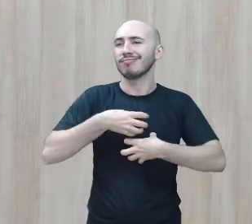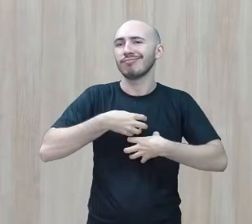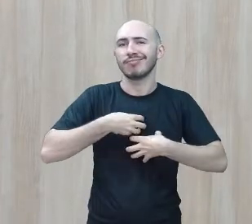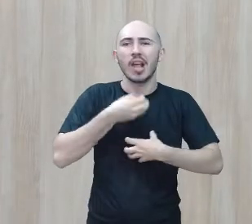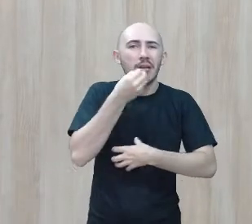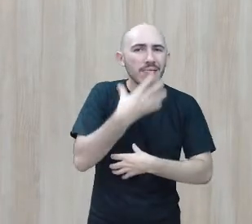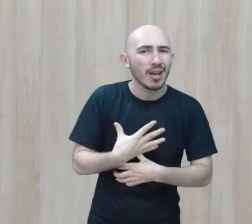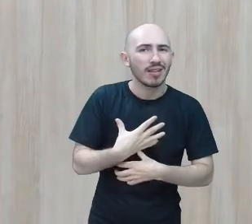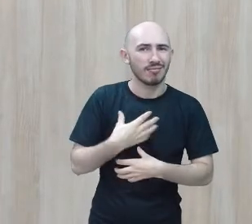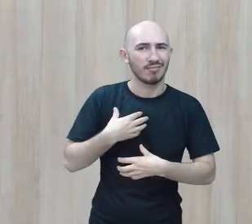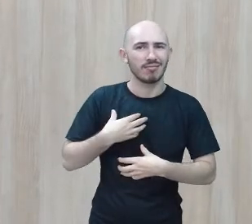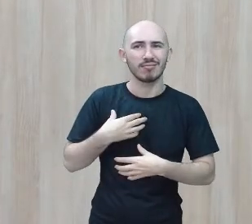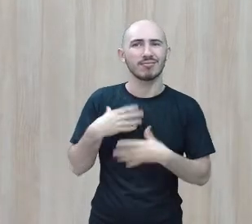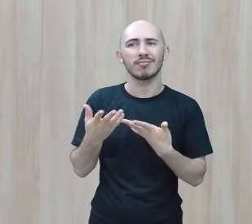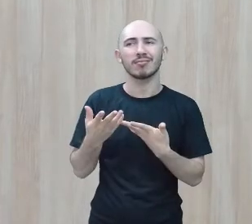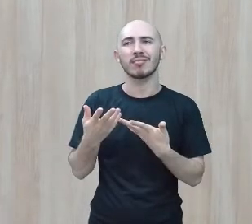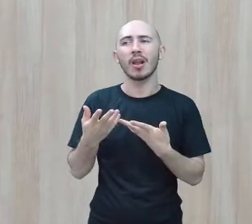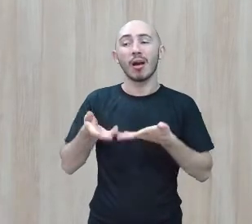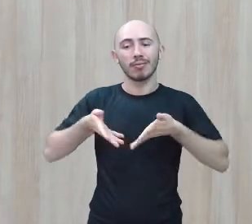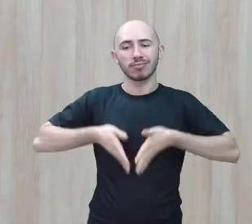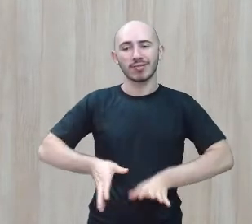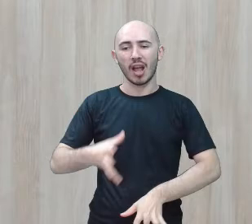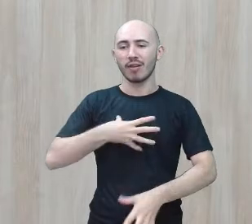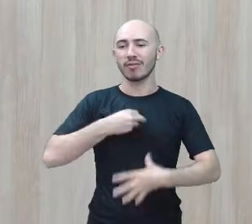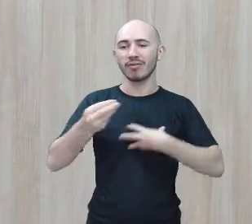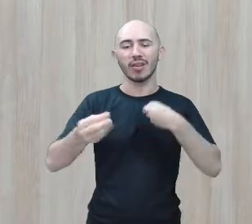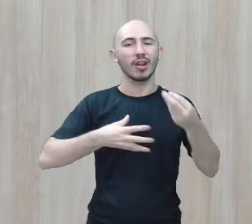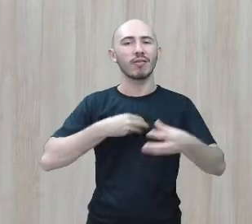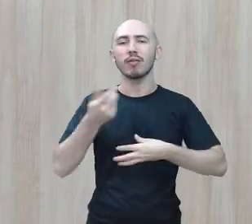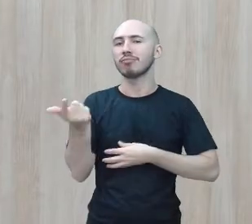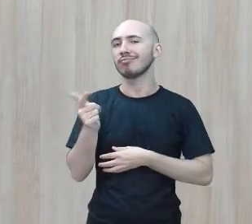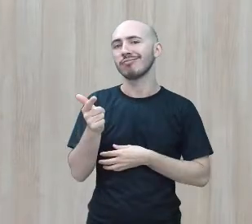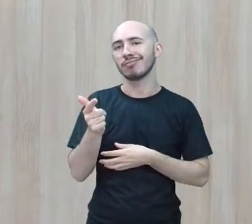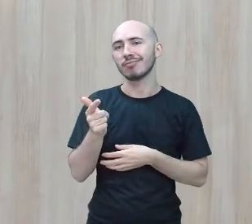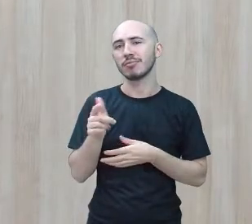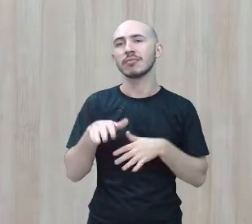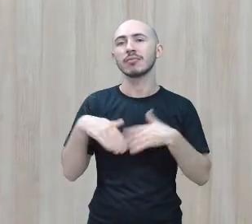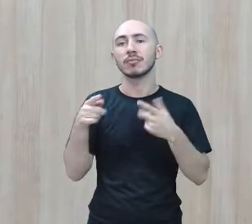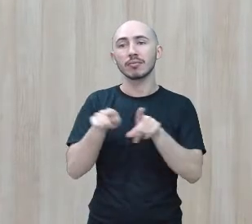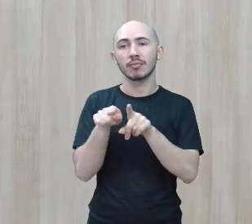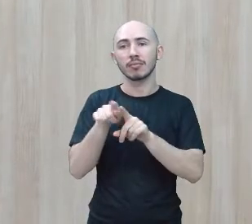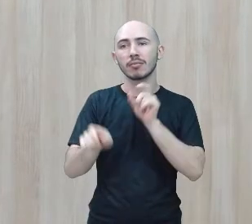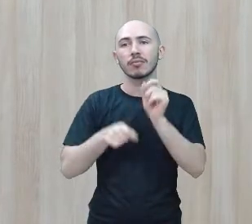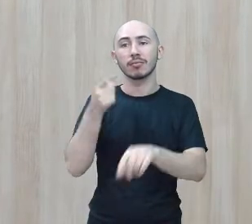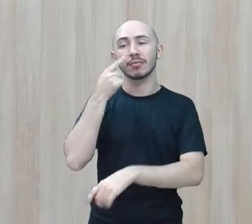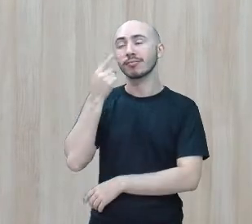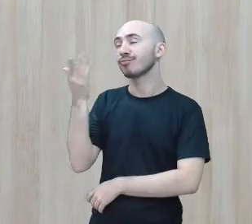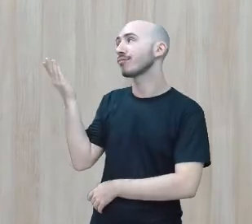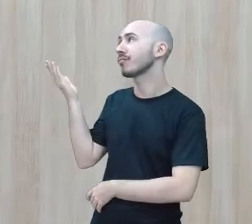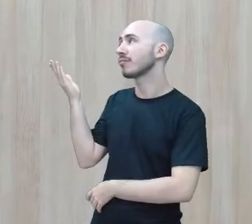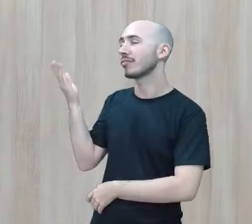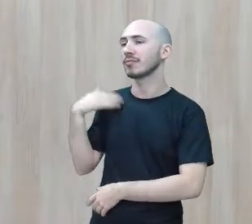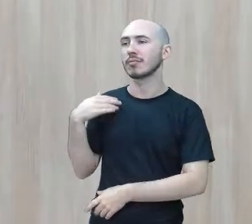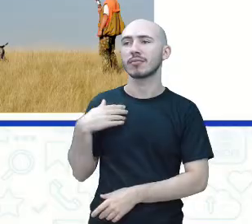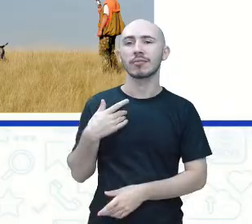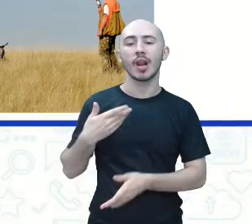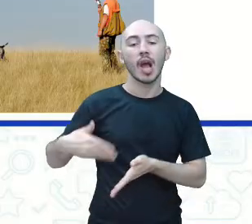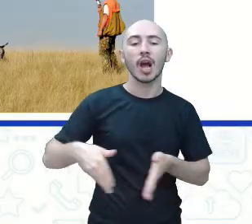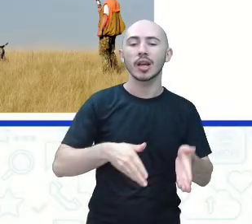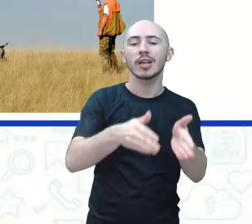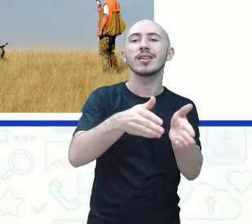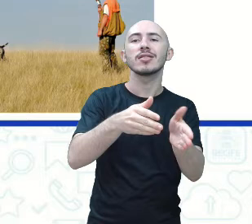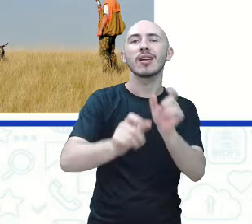não é um ambiente natural para que eles possam procriar. Outra coisa que eu quero chamar a atenção, nas estradas,